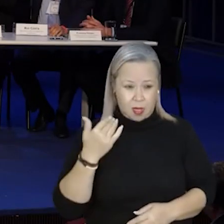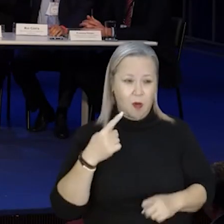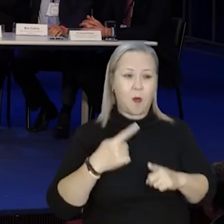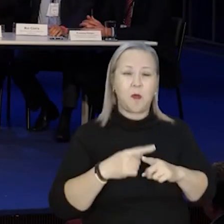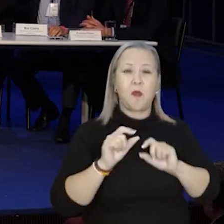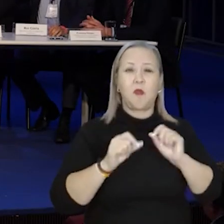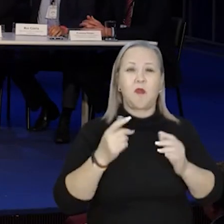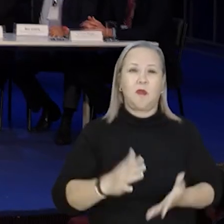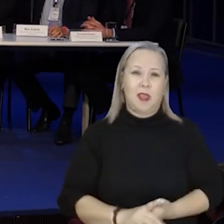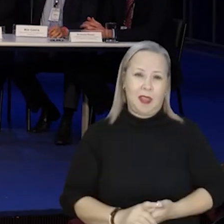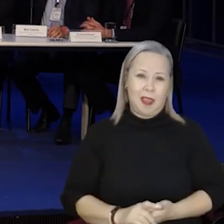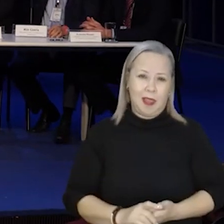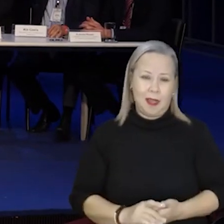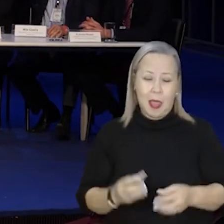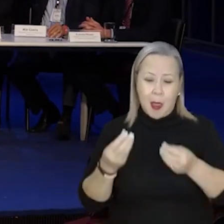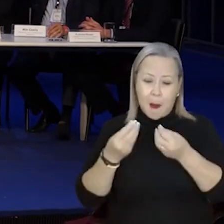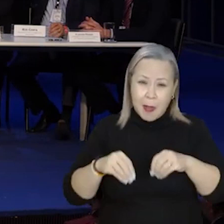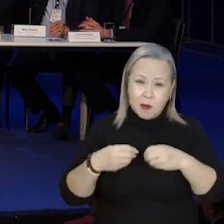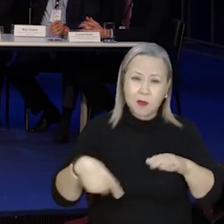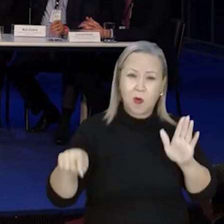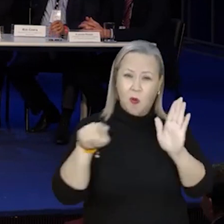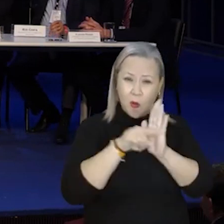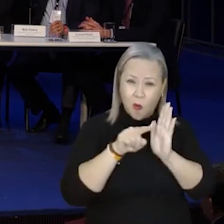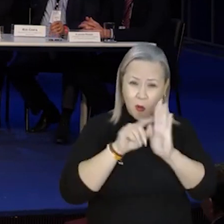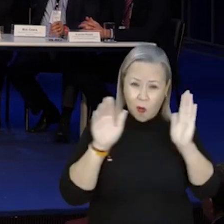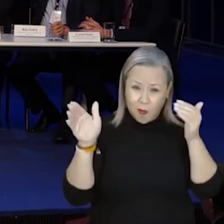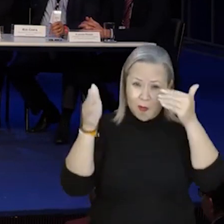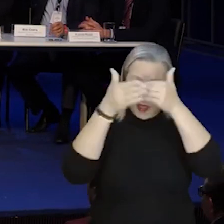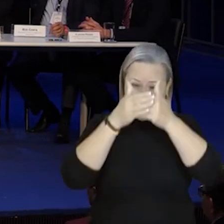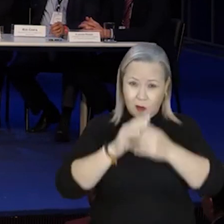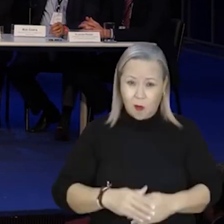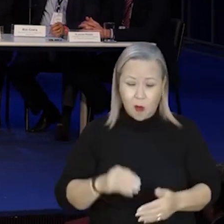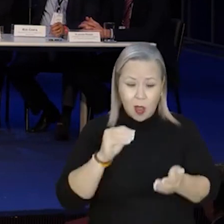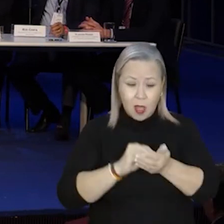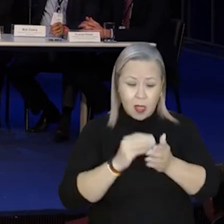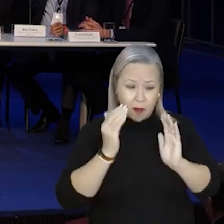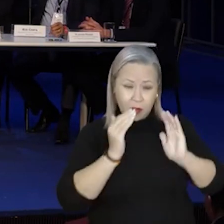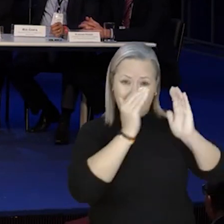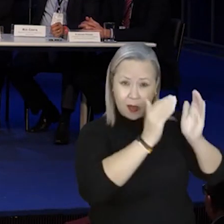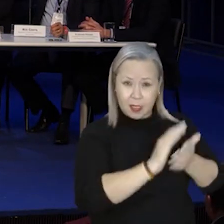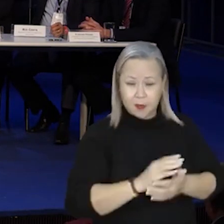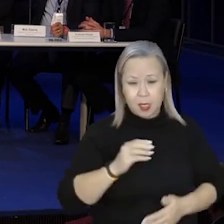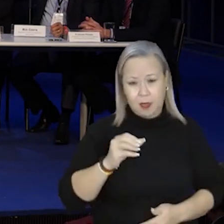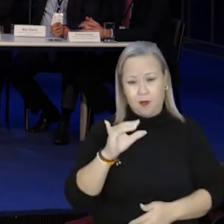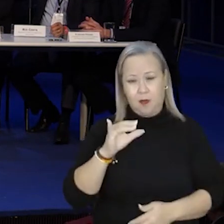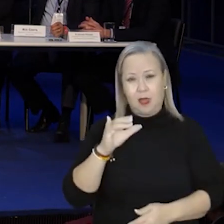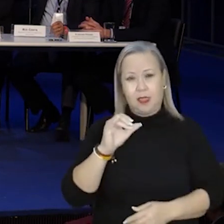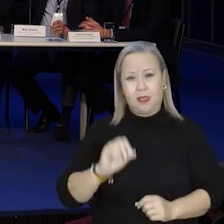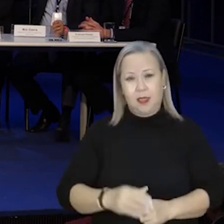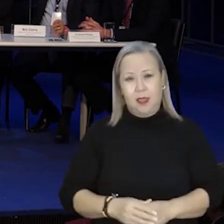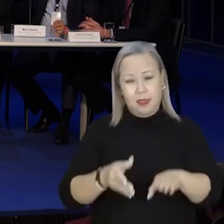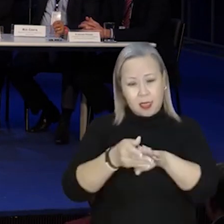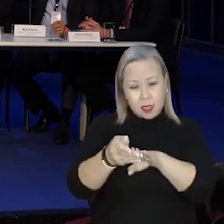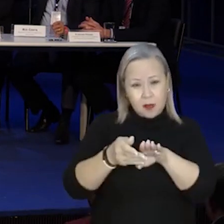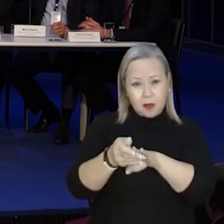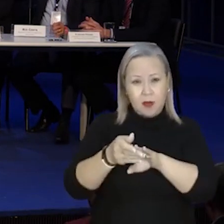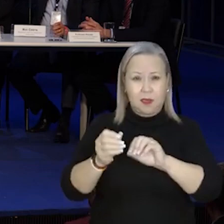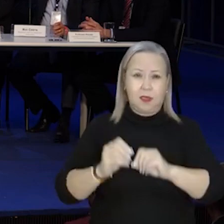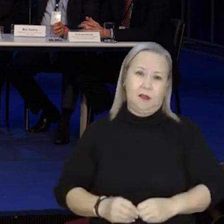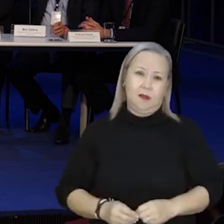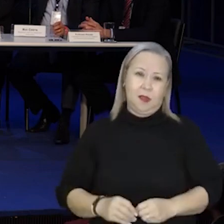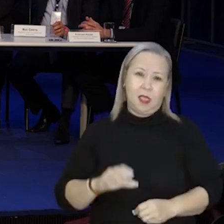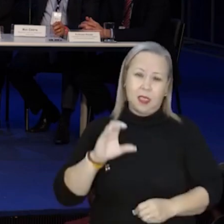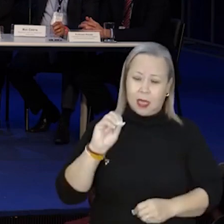negligenciou, negou e desrespeitou a orientação da ciência e a orientação da Organização Mundial